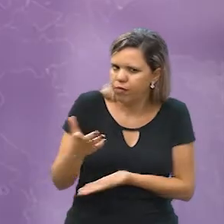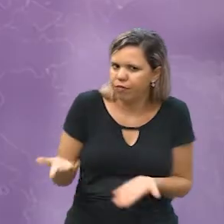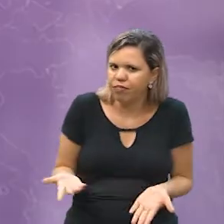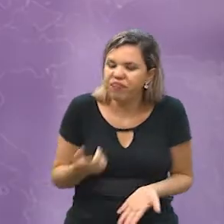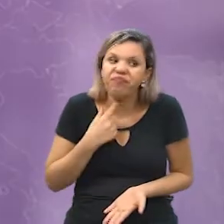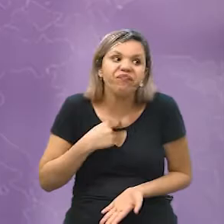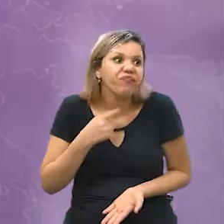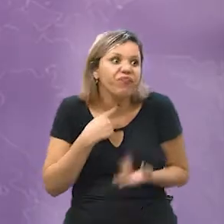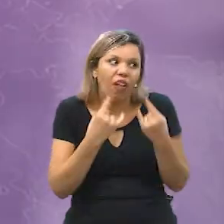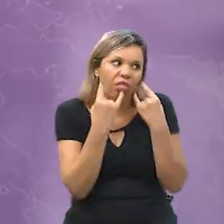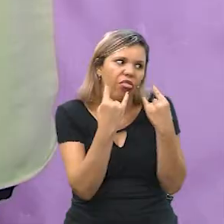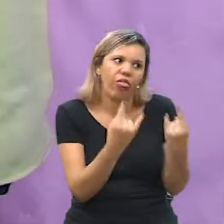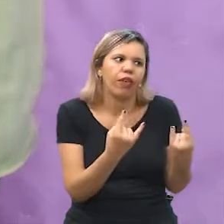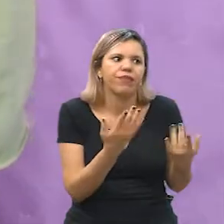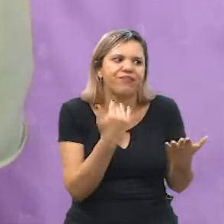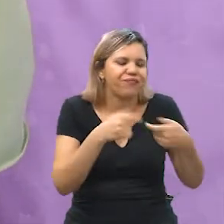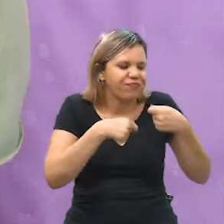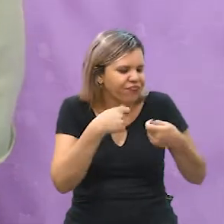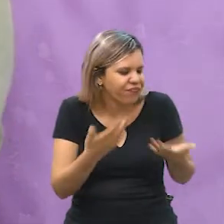com vontade.